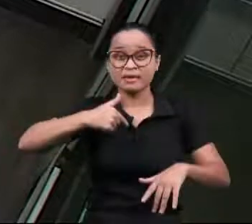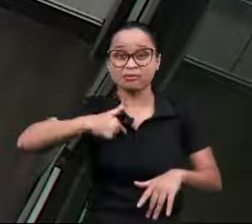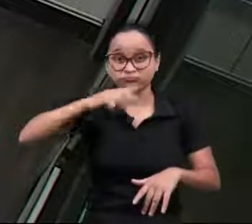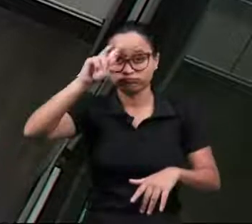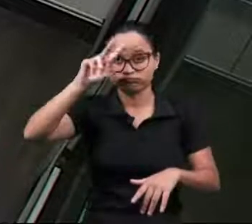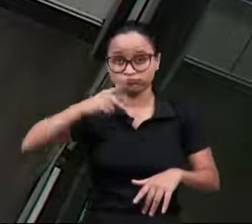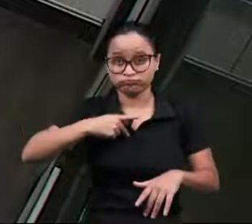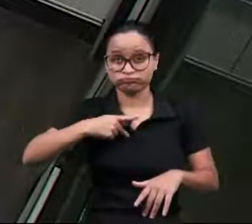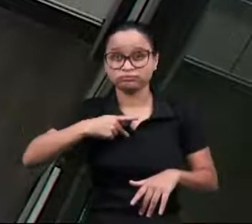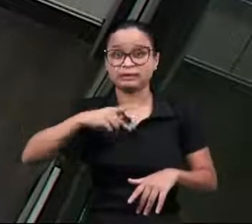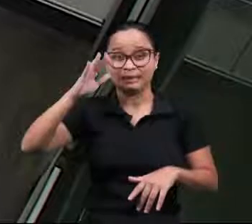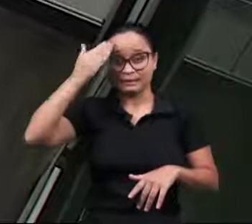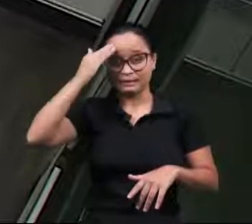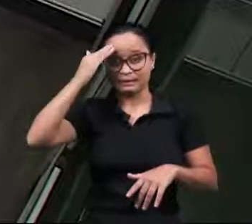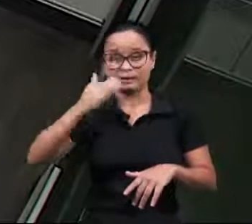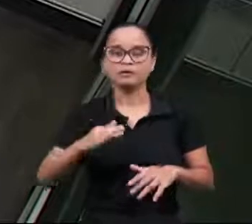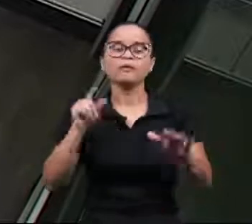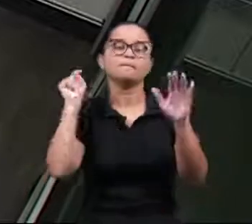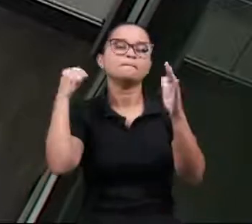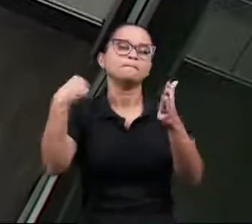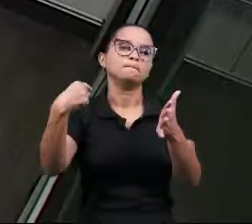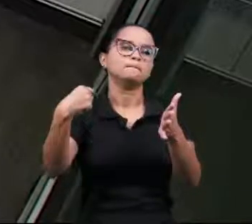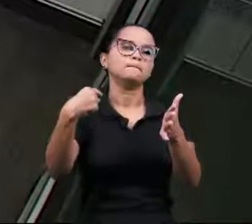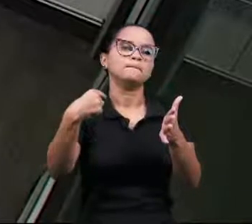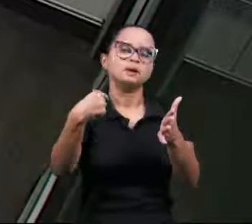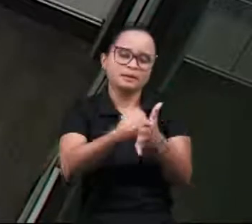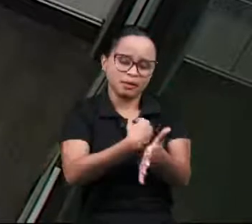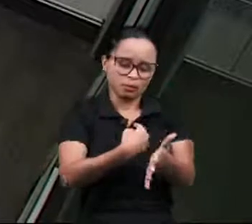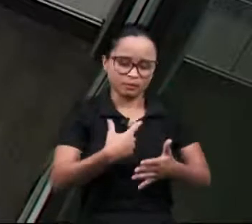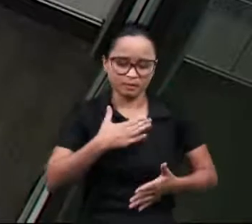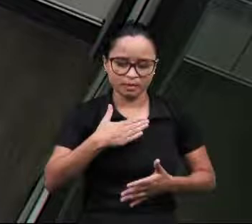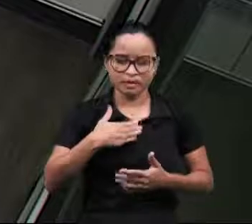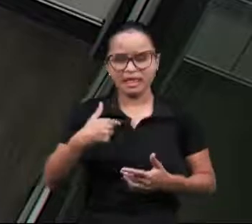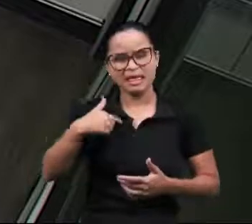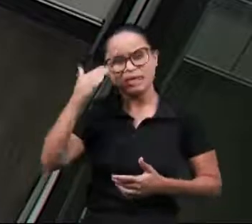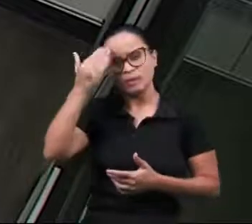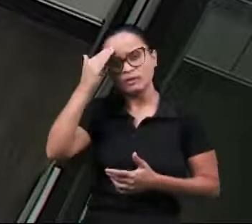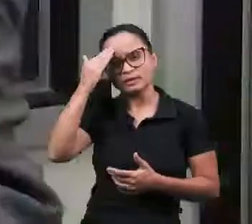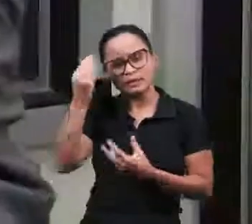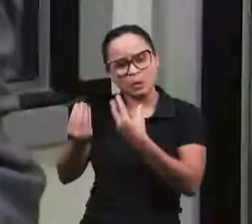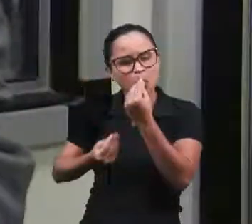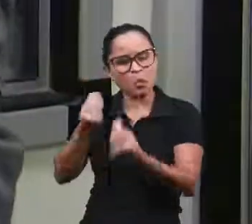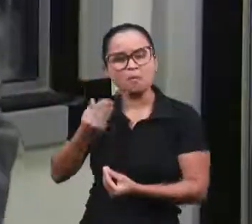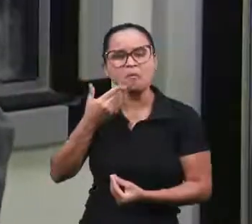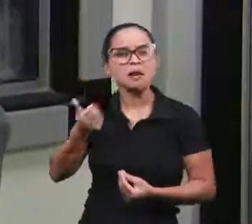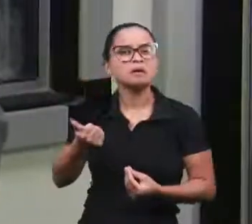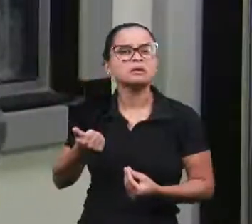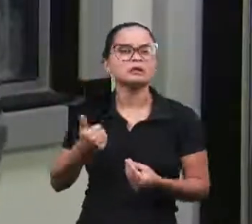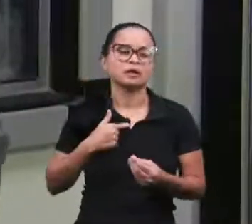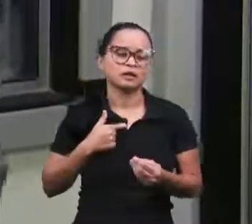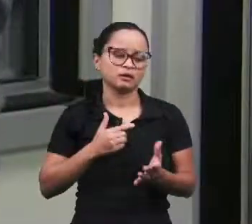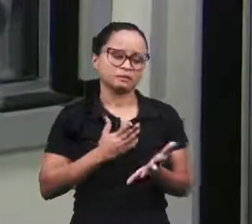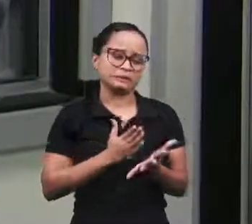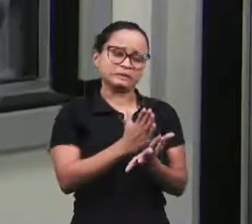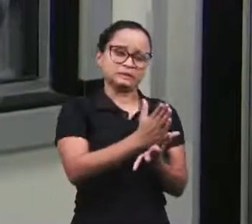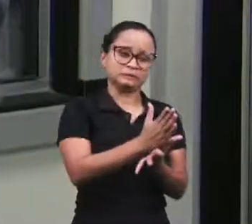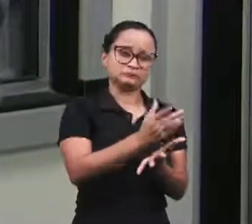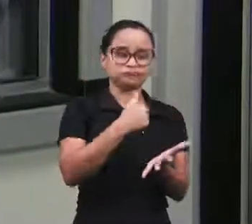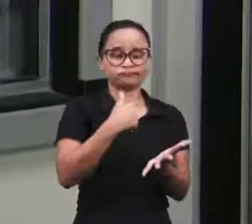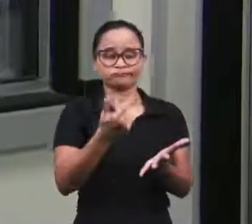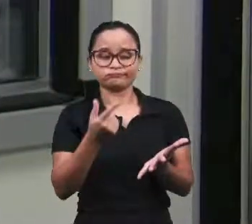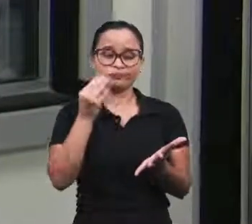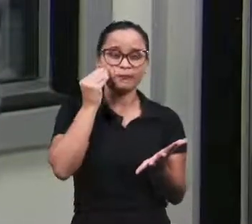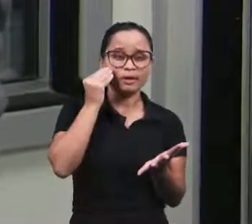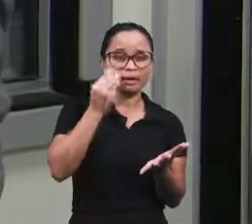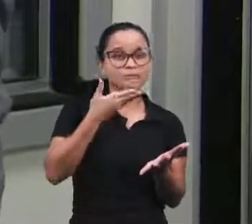pergunta, não é? Eu sempre faço a pergunta: como que eu vou entender melhor isso? Se eu for por esse caminho aqui, eu